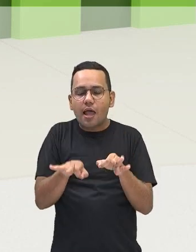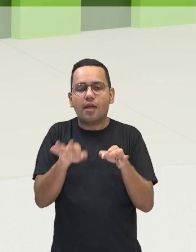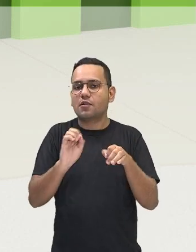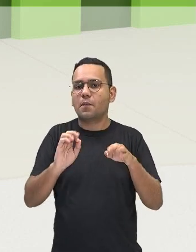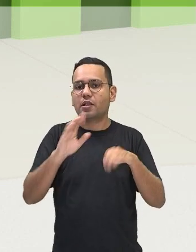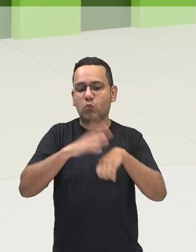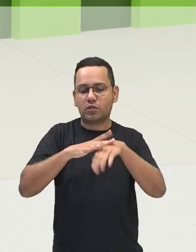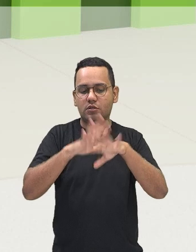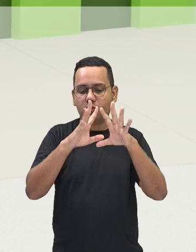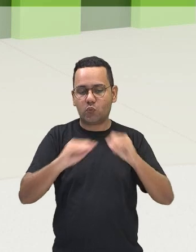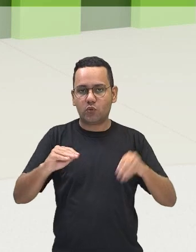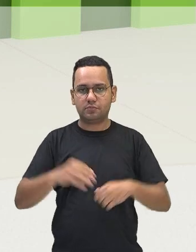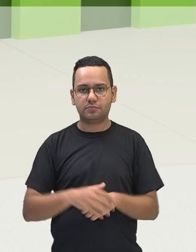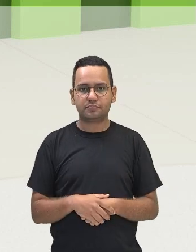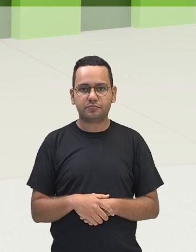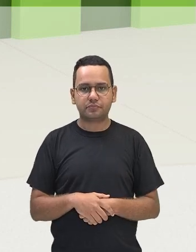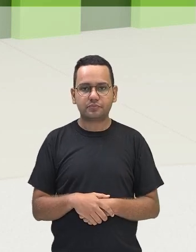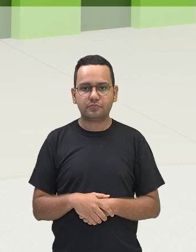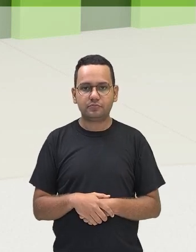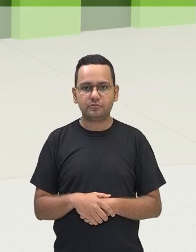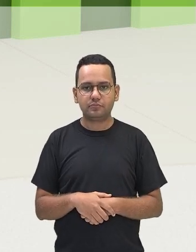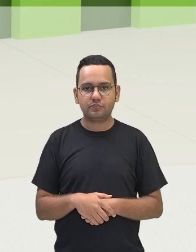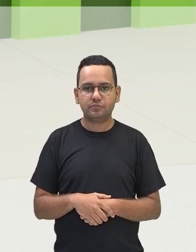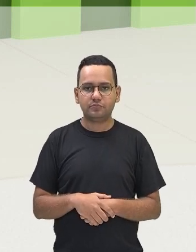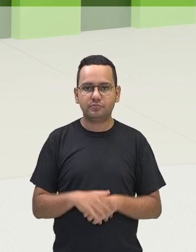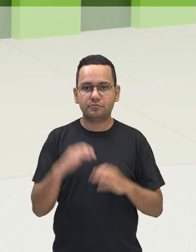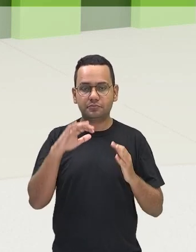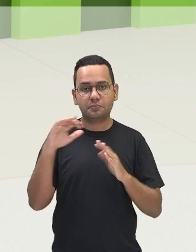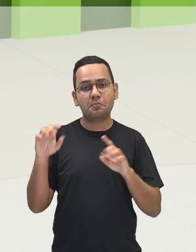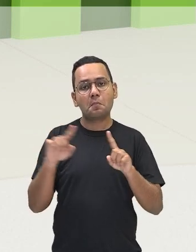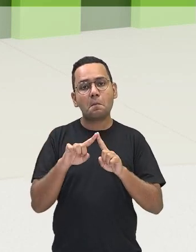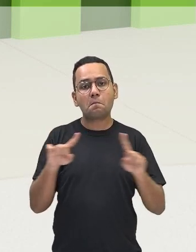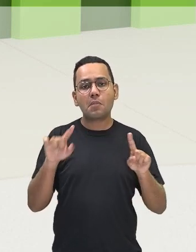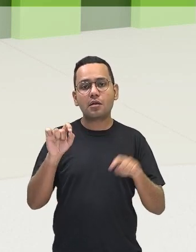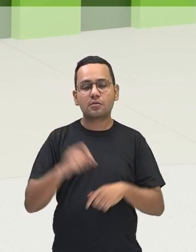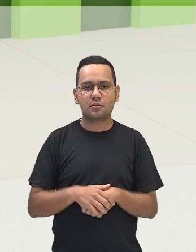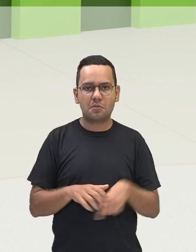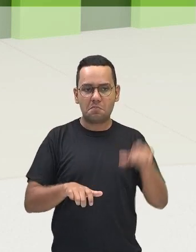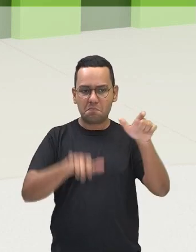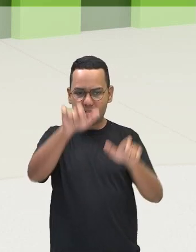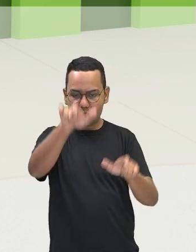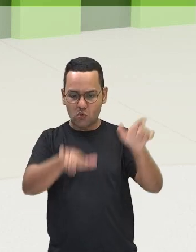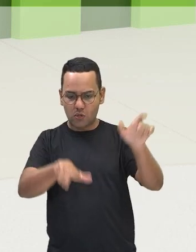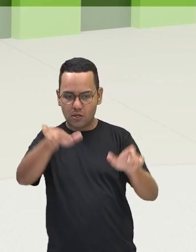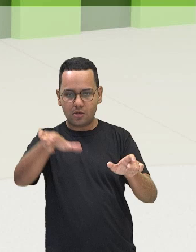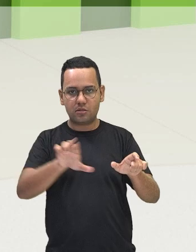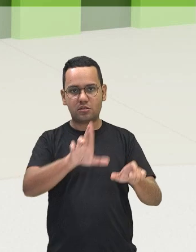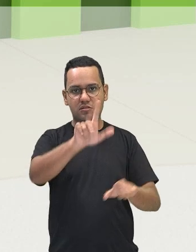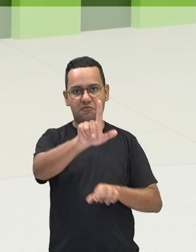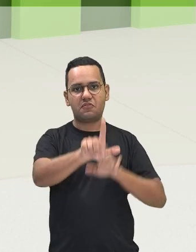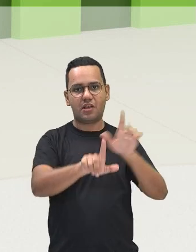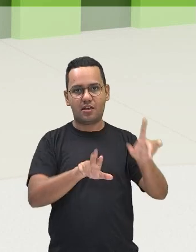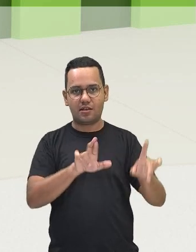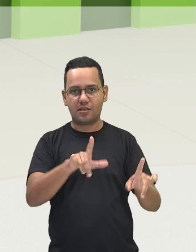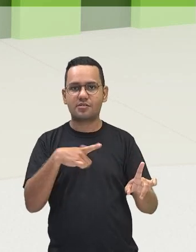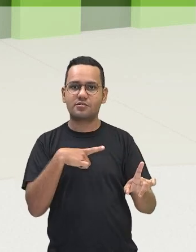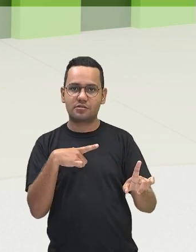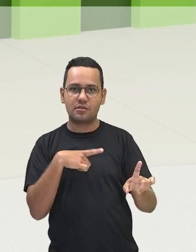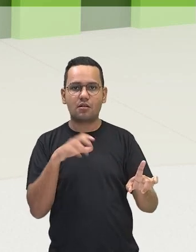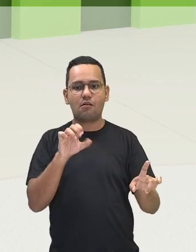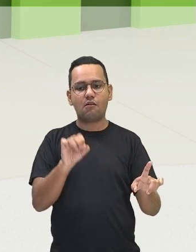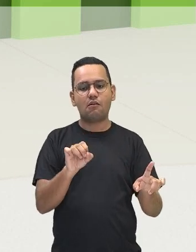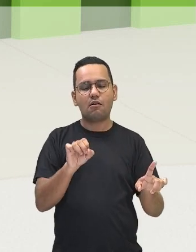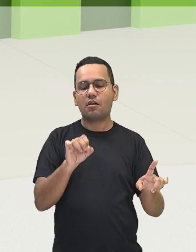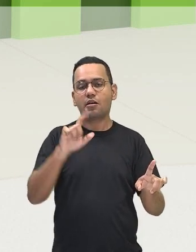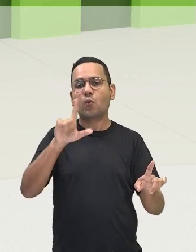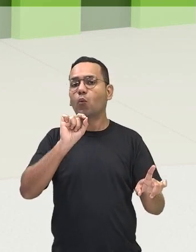são diferentes. As pessoas têm ali organismos diferentes uma das outras. Então,